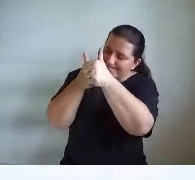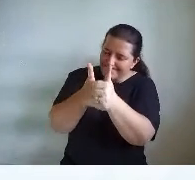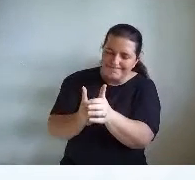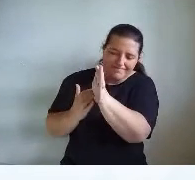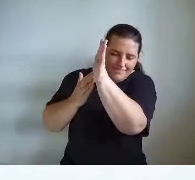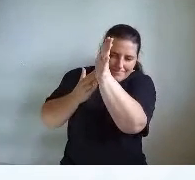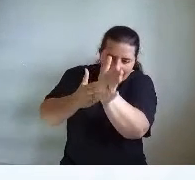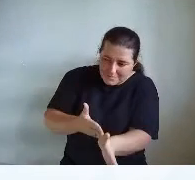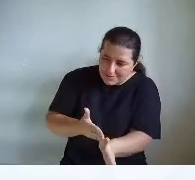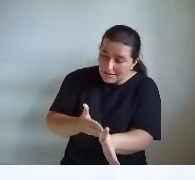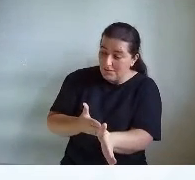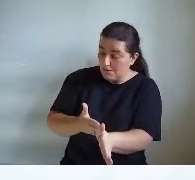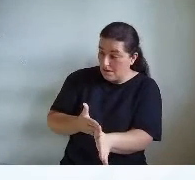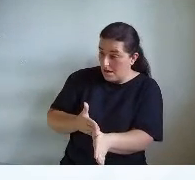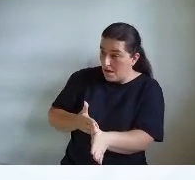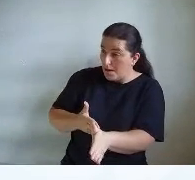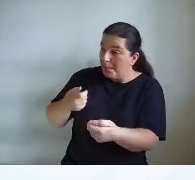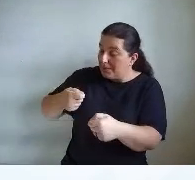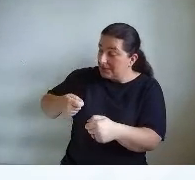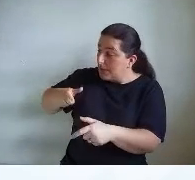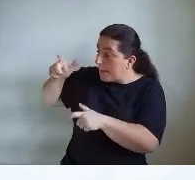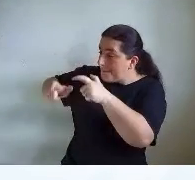a sua